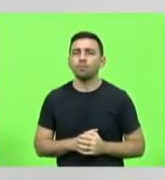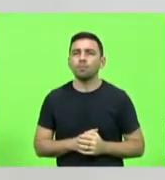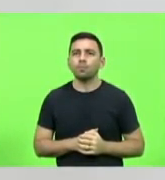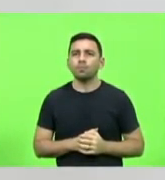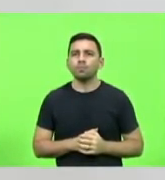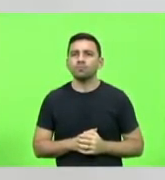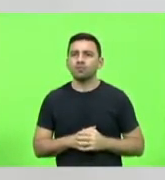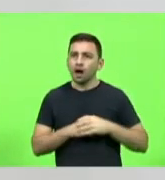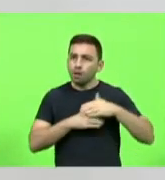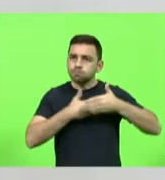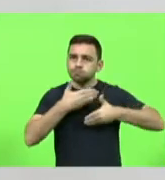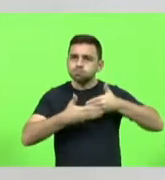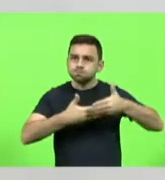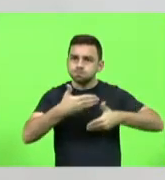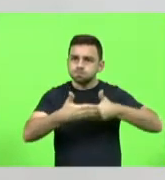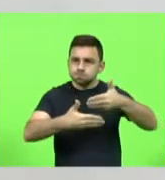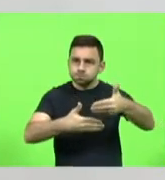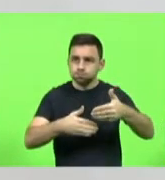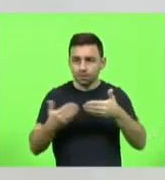A carreira, ela tem que ser atrativa.